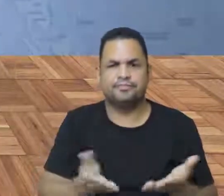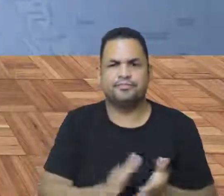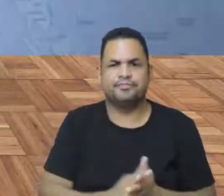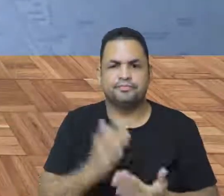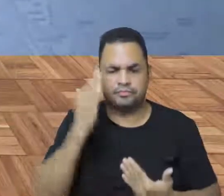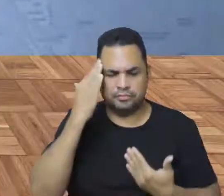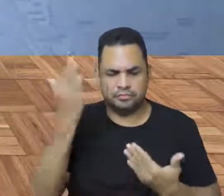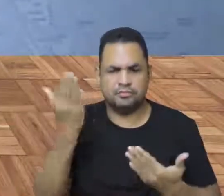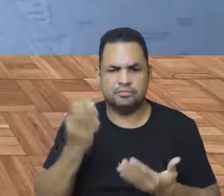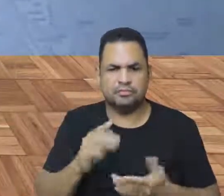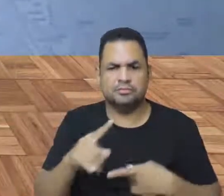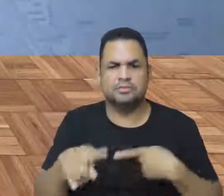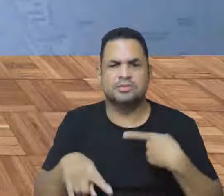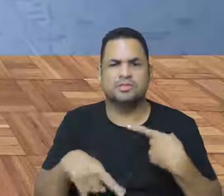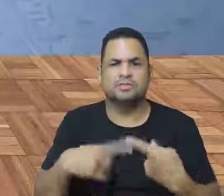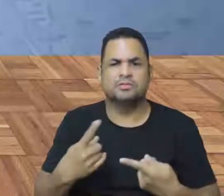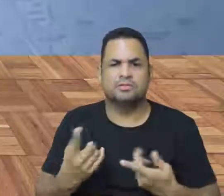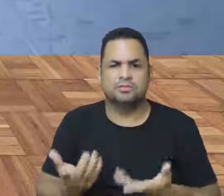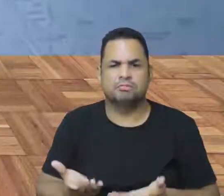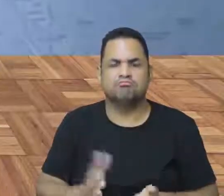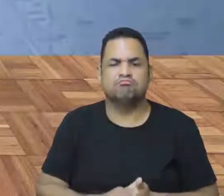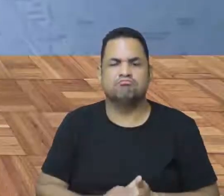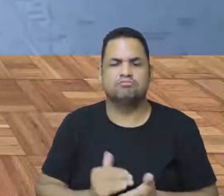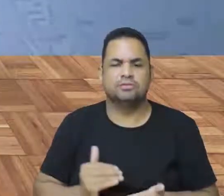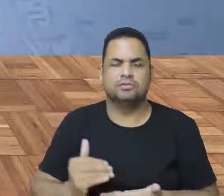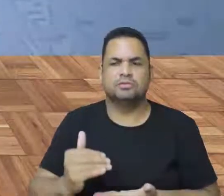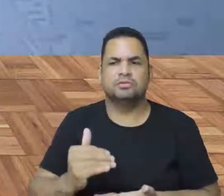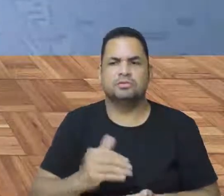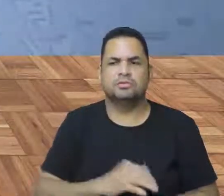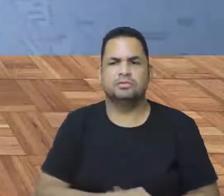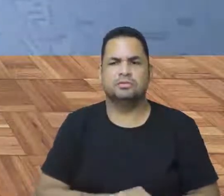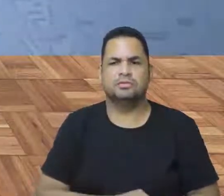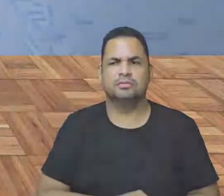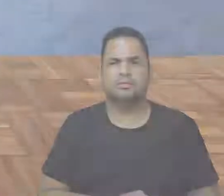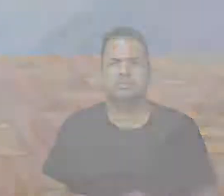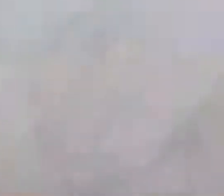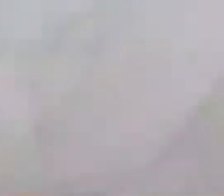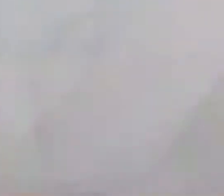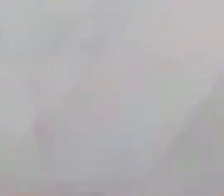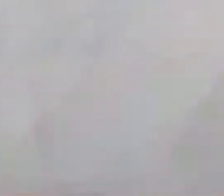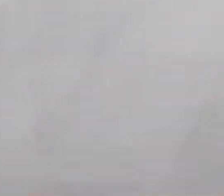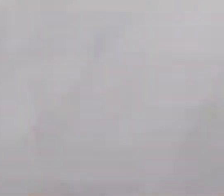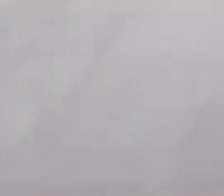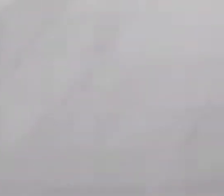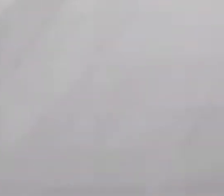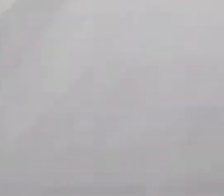e até o nosso próximo encontro. Tchau!